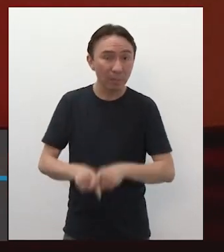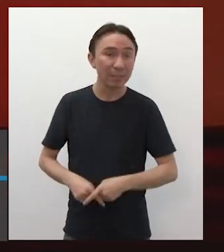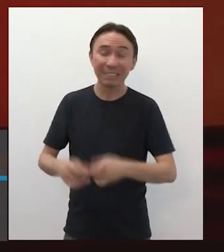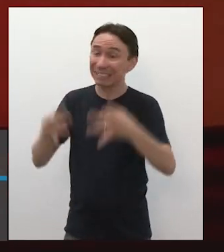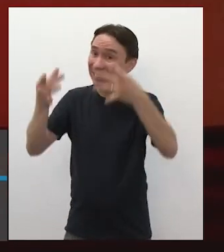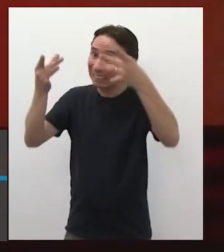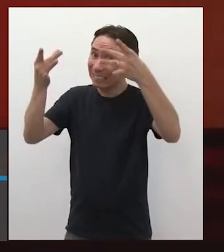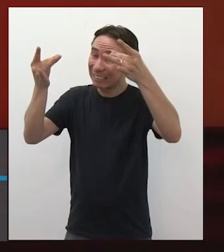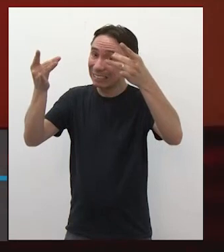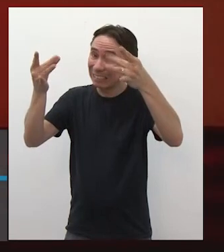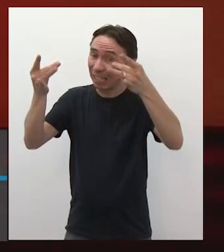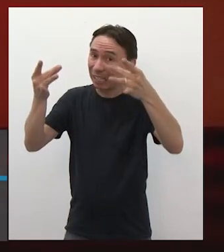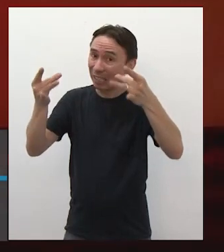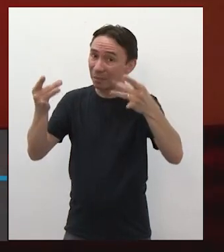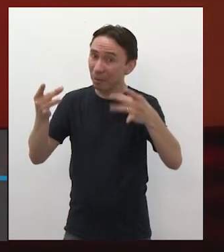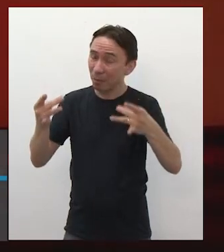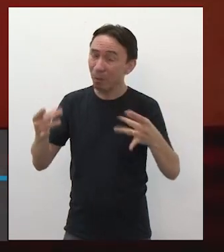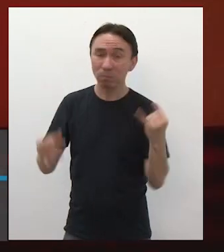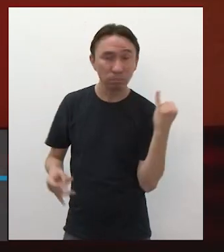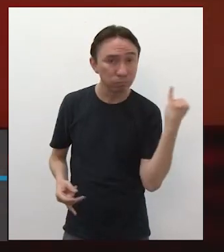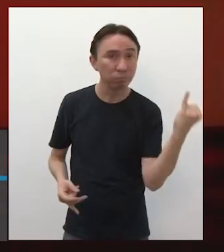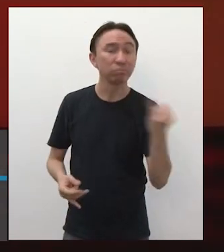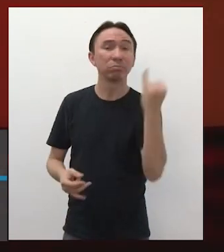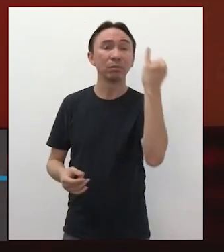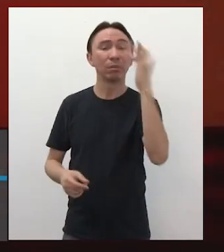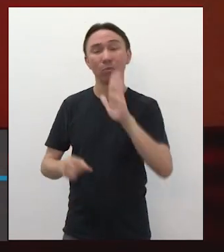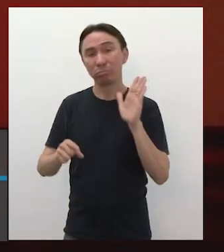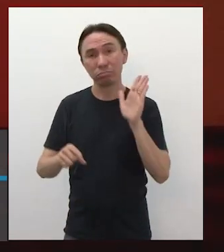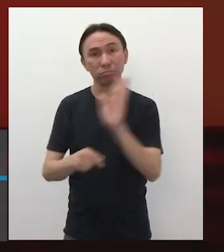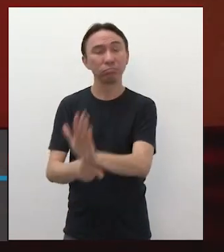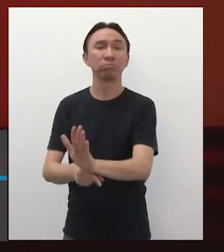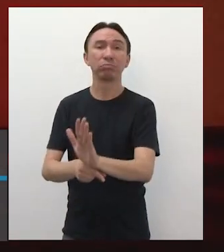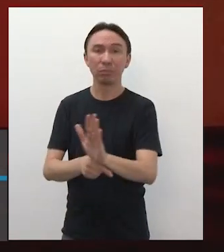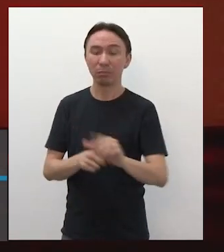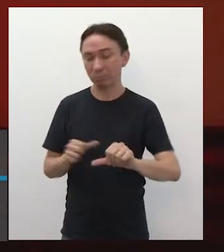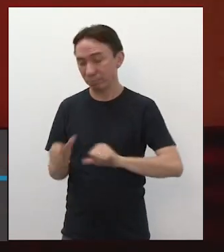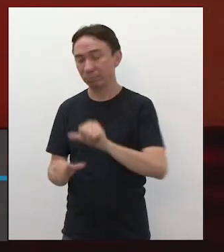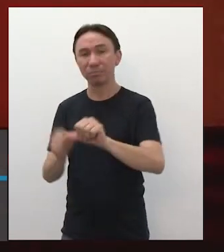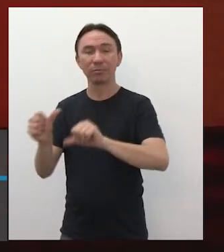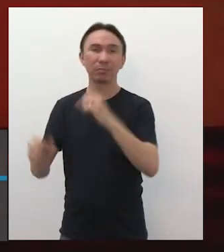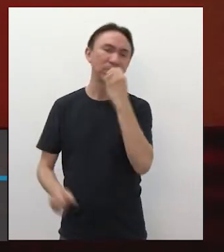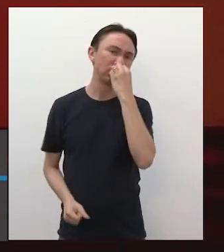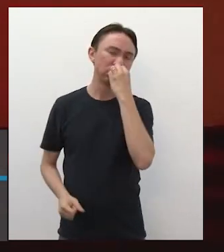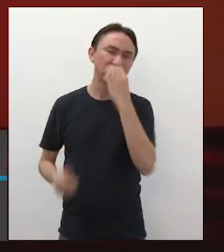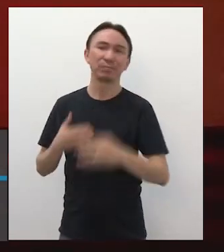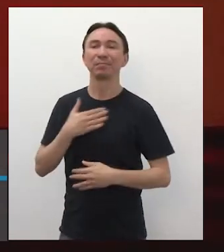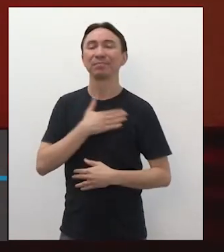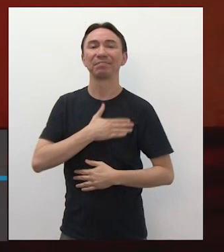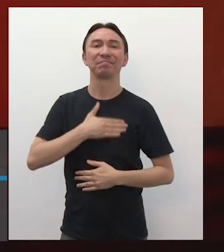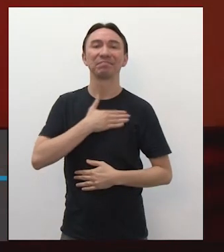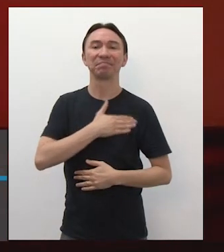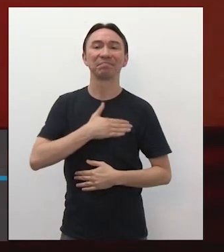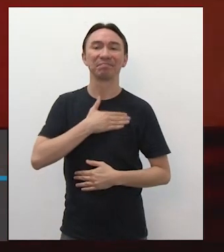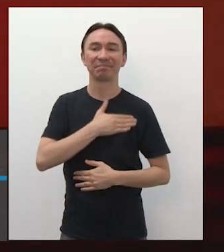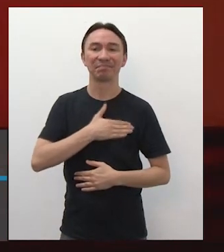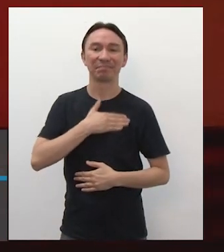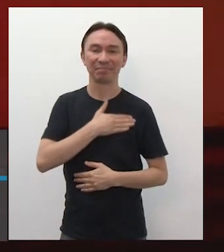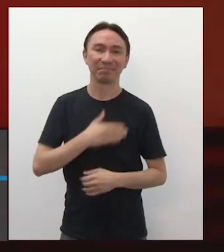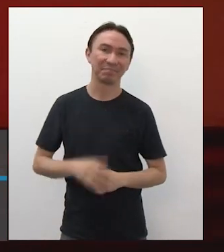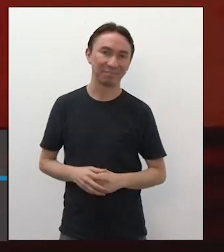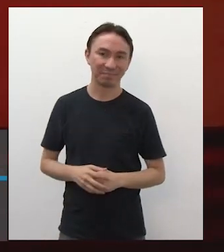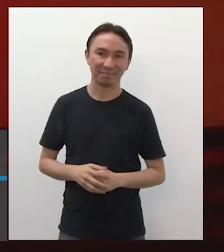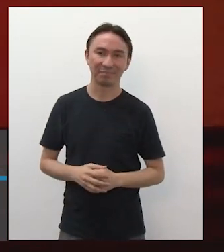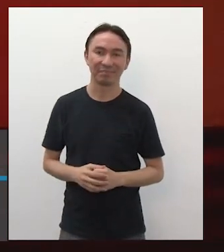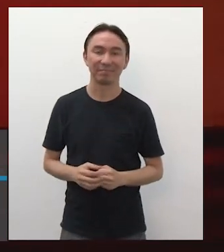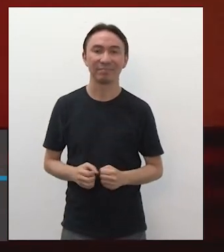ele oportuniza mudanças, né? Sim. Então, eu acho que isso é muito bacana. Nós temos 10 minutos aqui para